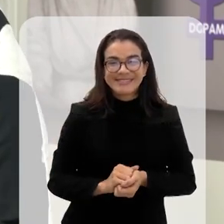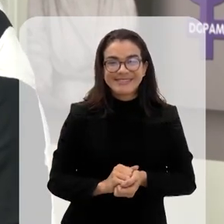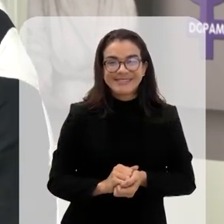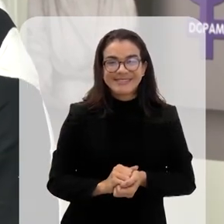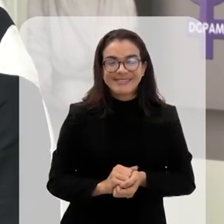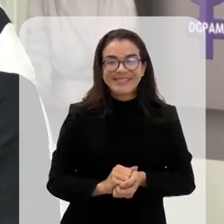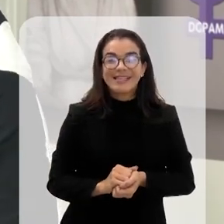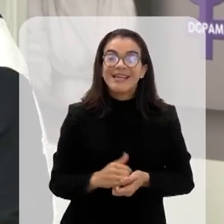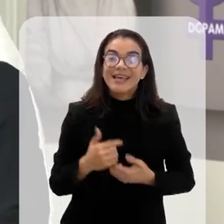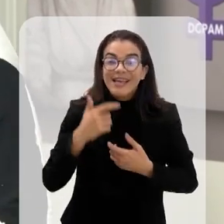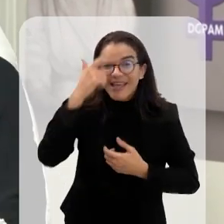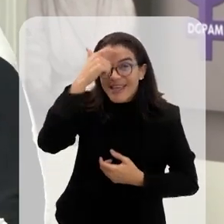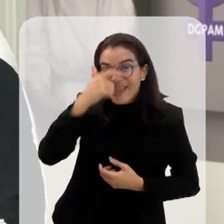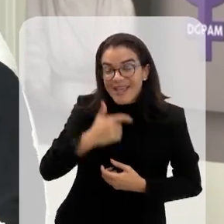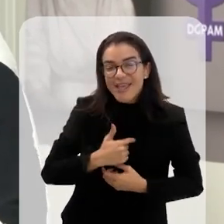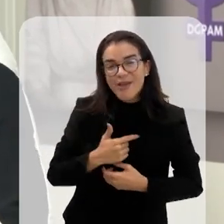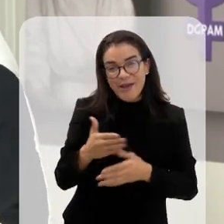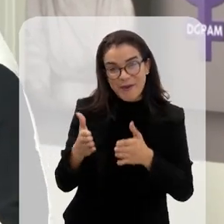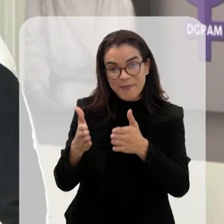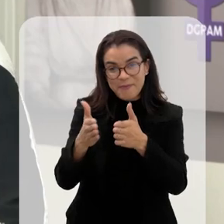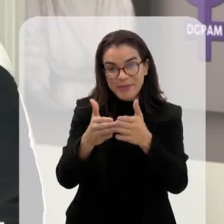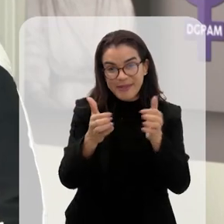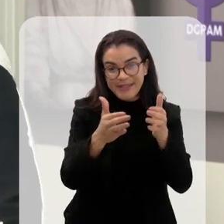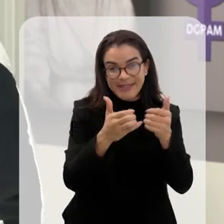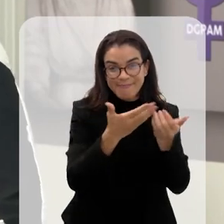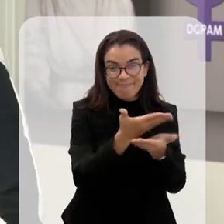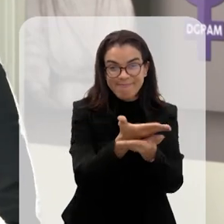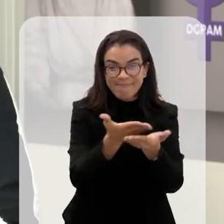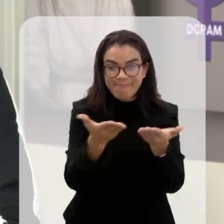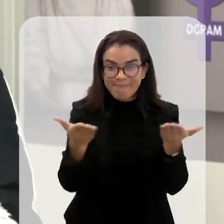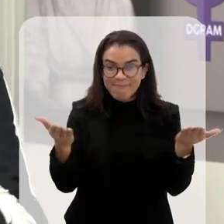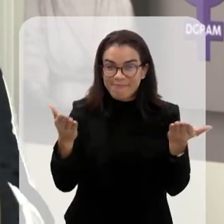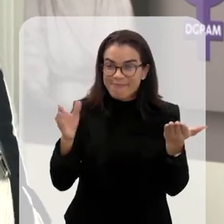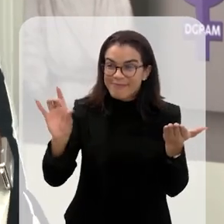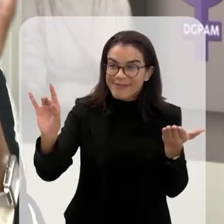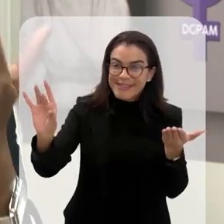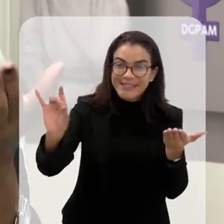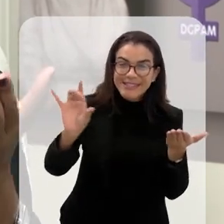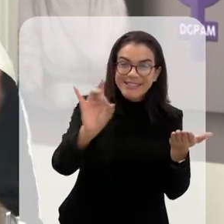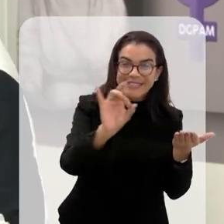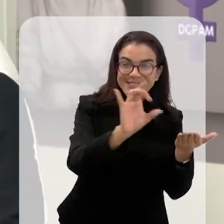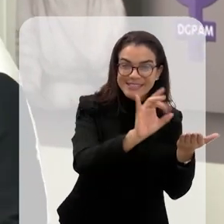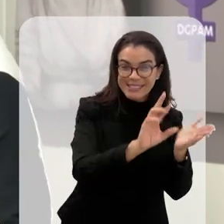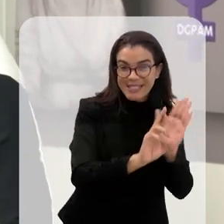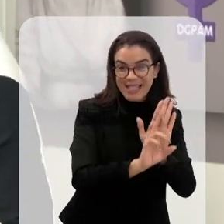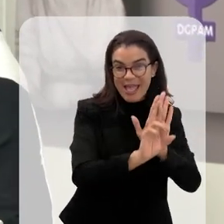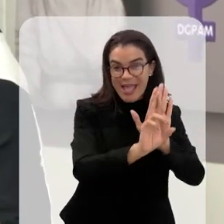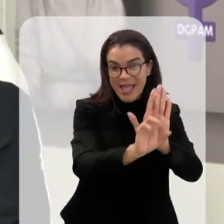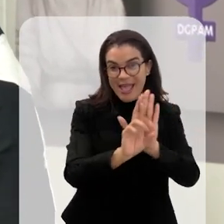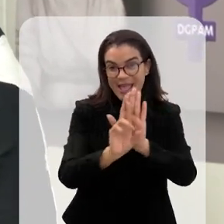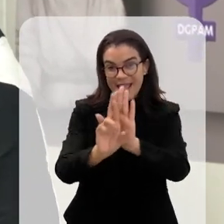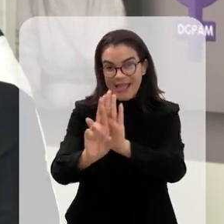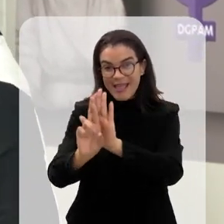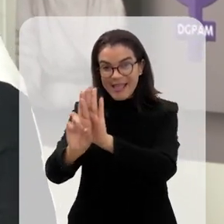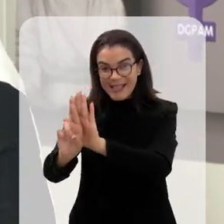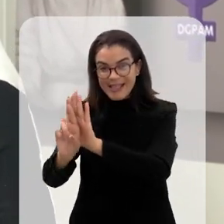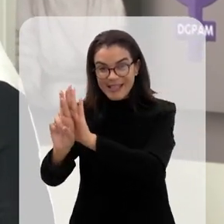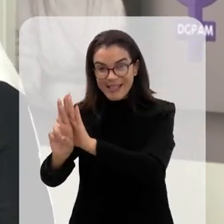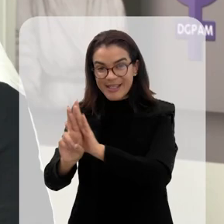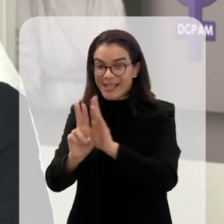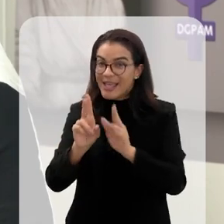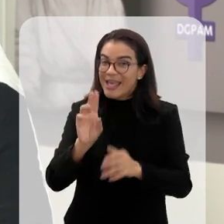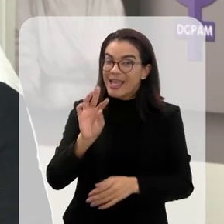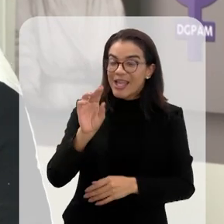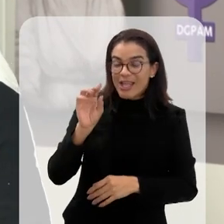Estamos chegando ao fim. E eu gostaria de pedir a cada uma das nossas representantes, vou deixar a